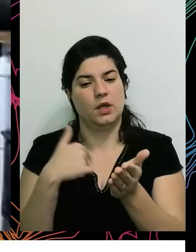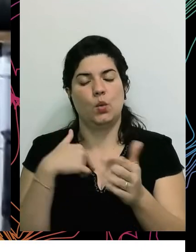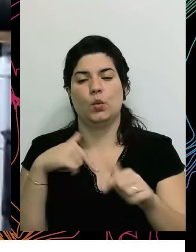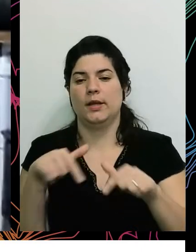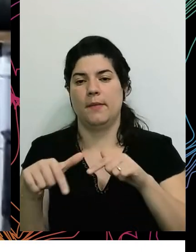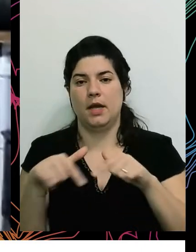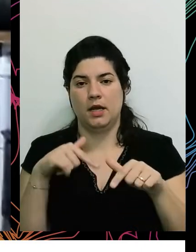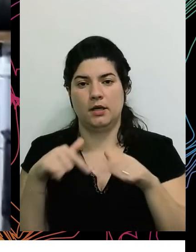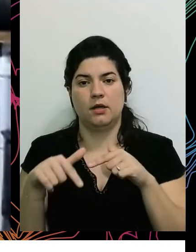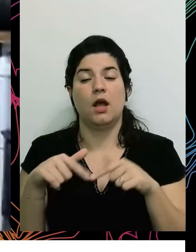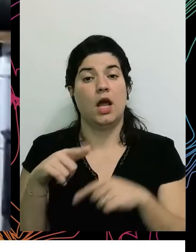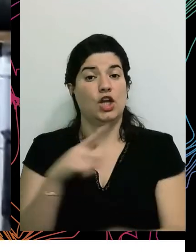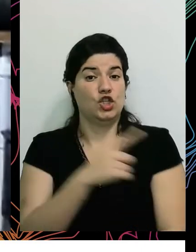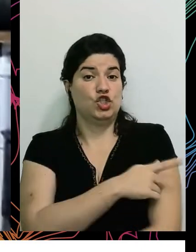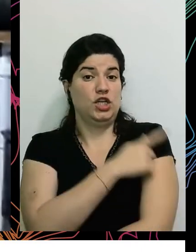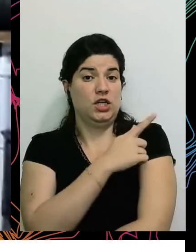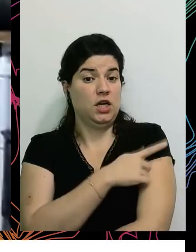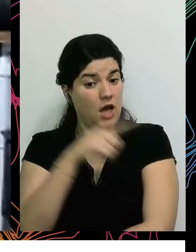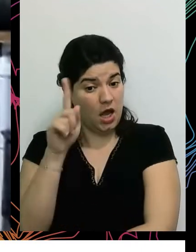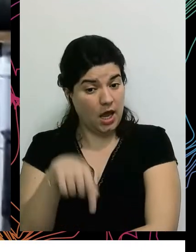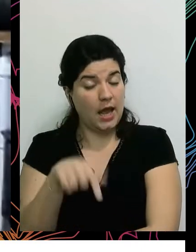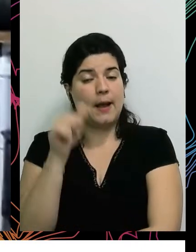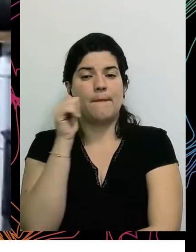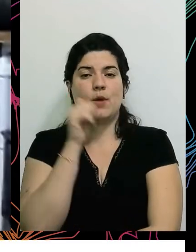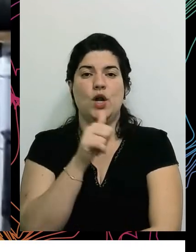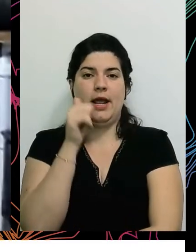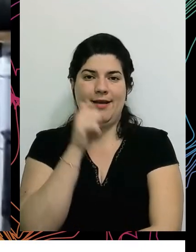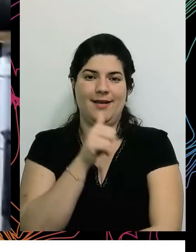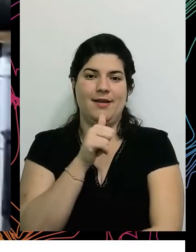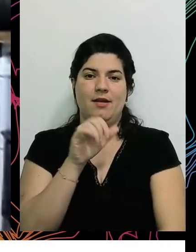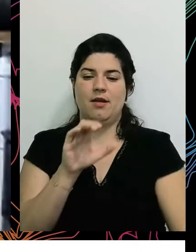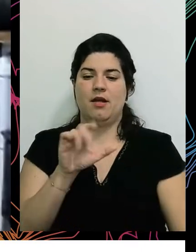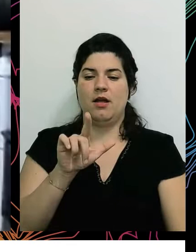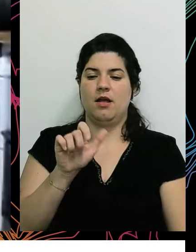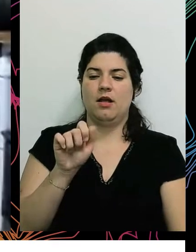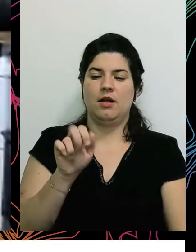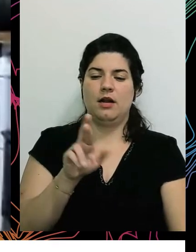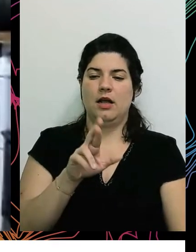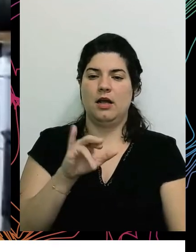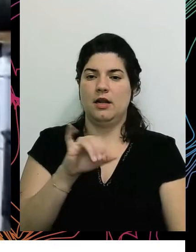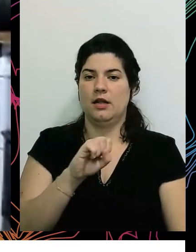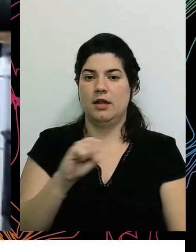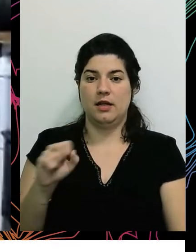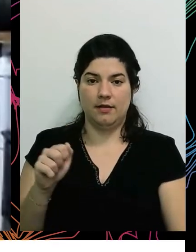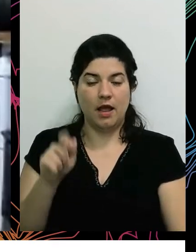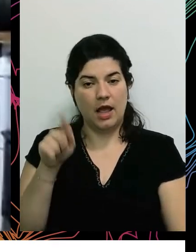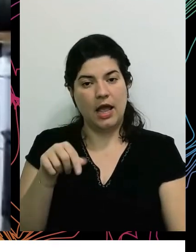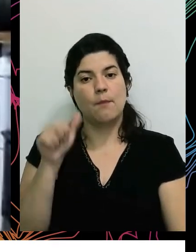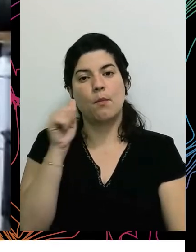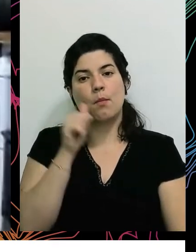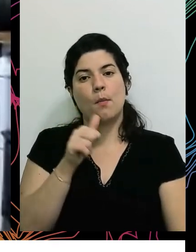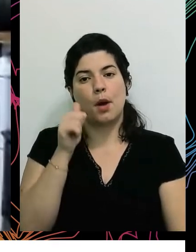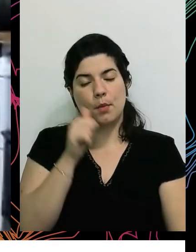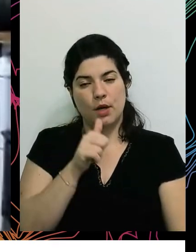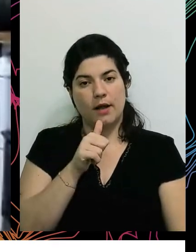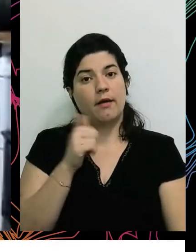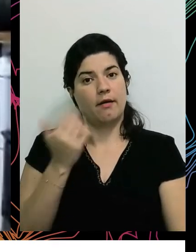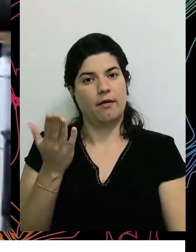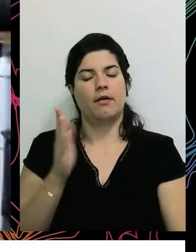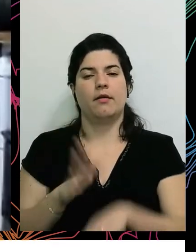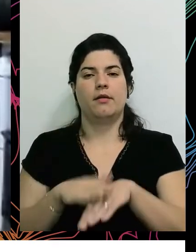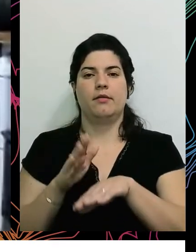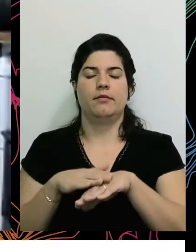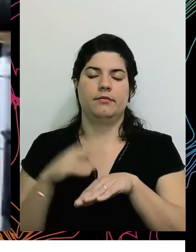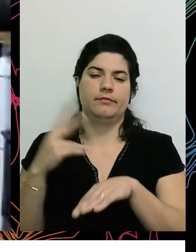a gerente aqui da sonda também é uma mulher, né? Clarice, a minha gerente, Clarice Rodrigues, também uma mulher.